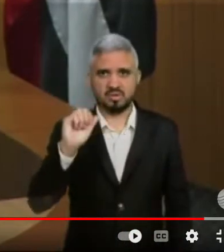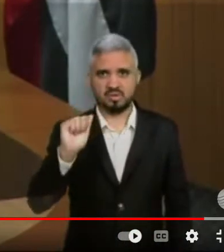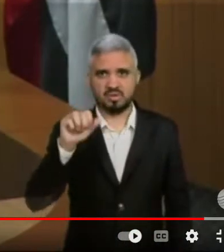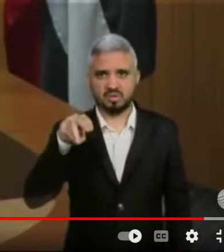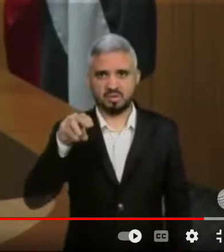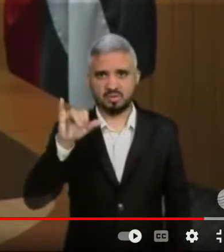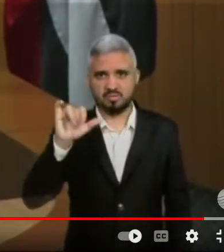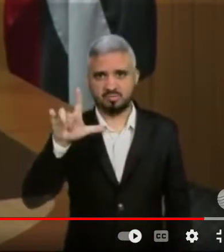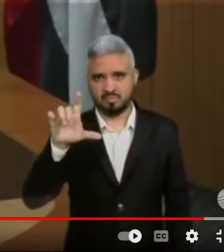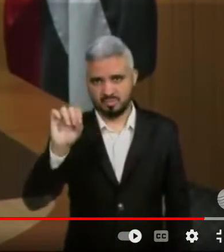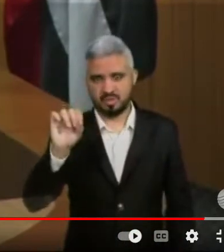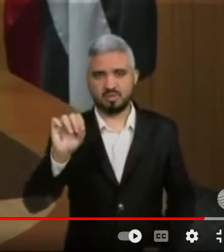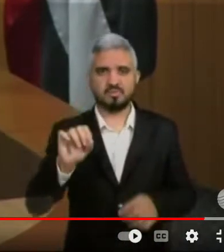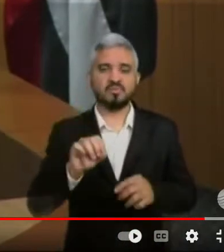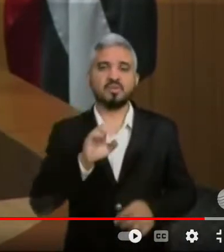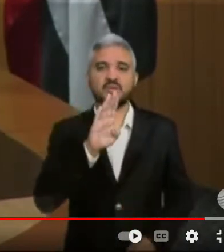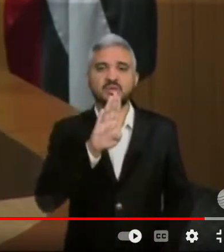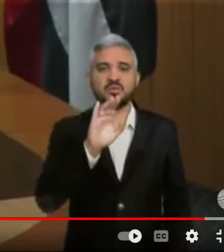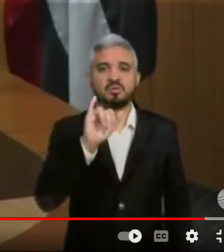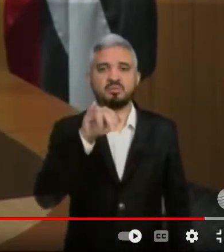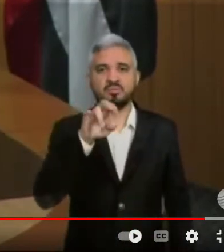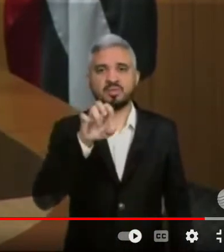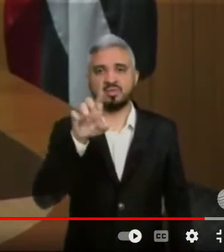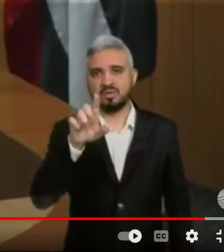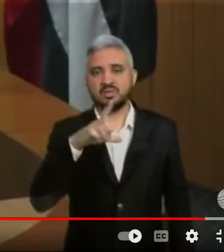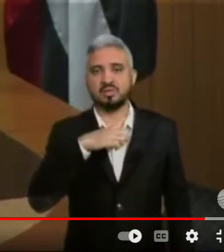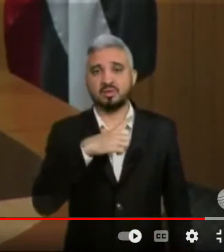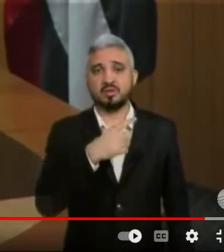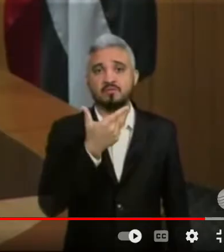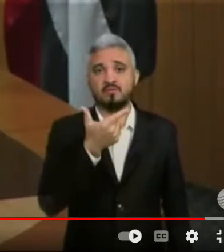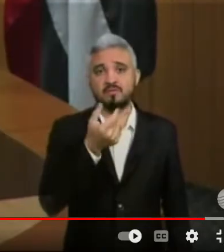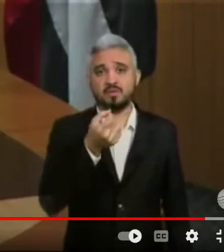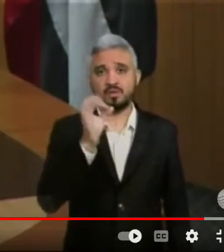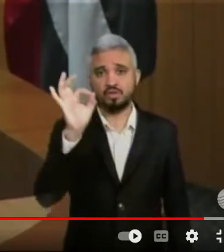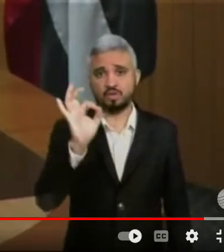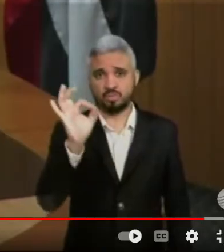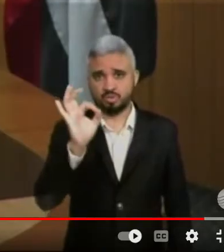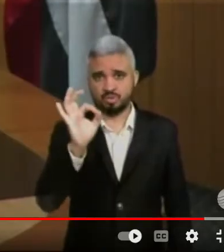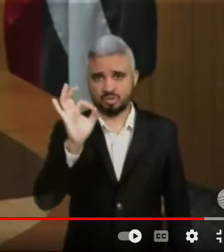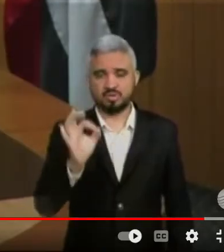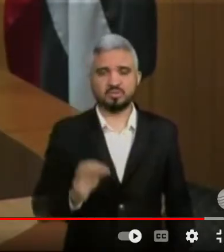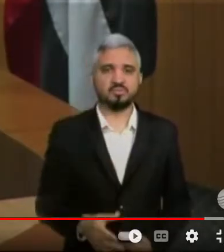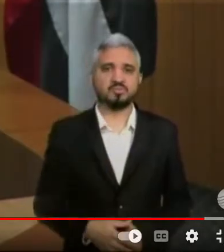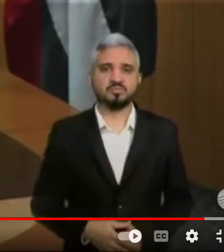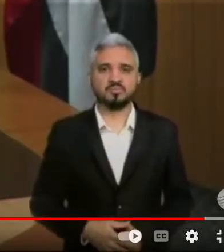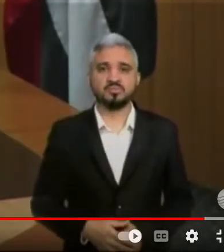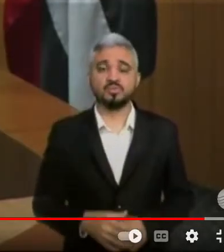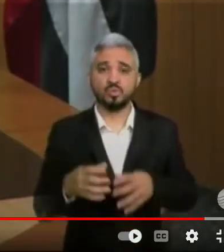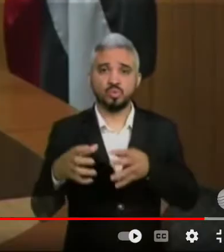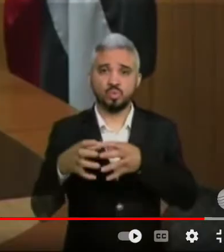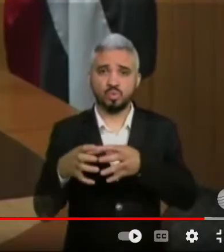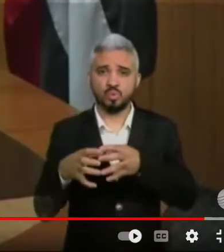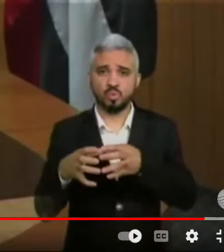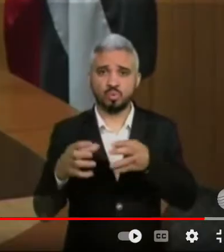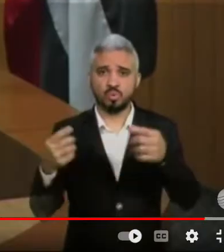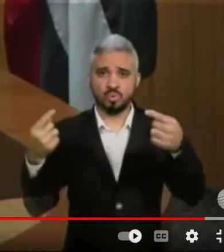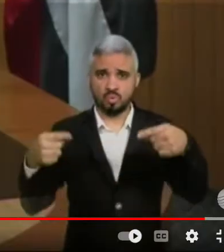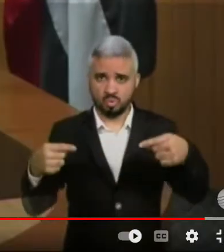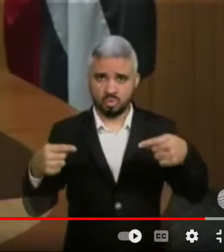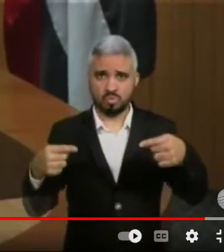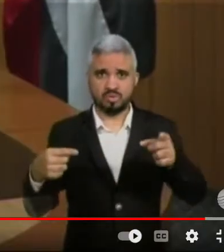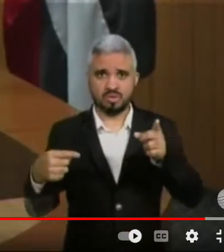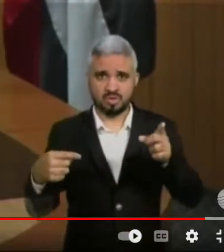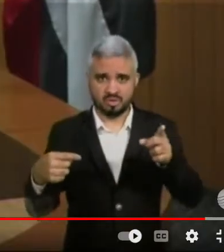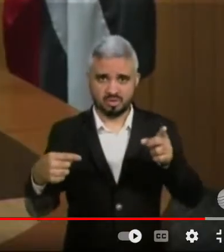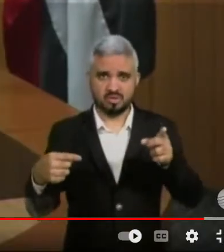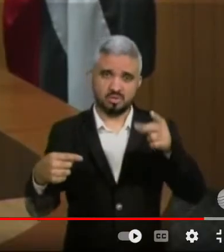com 20% dos votos. E isso mostra que a oposição está se fortalecendo cada vez mais e a cidade de